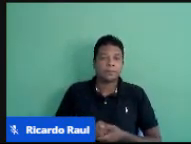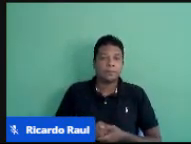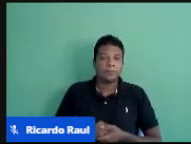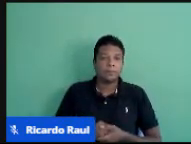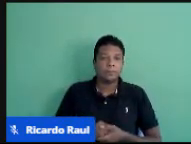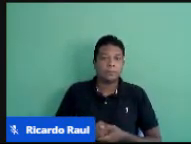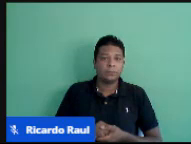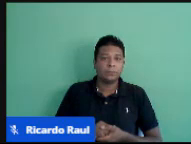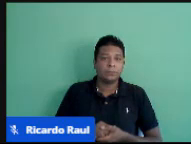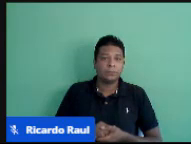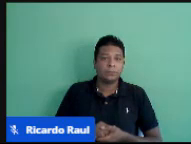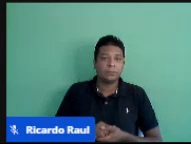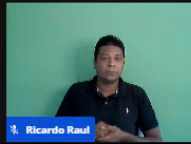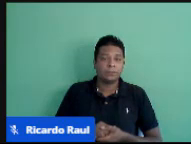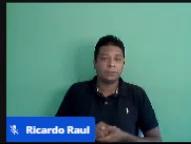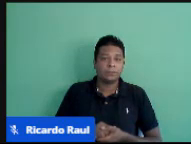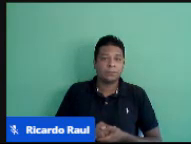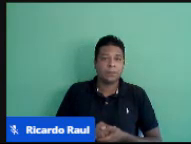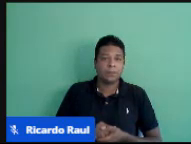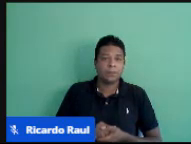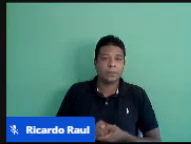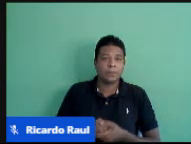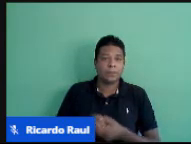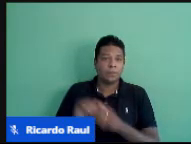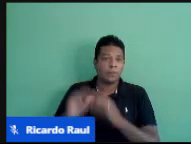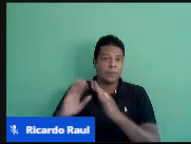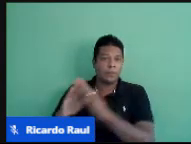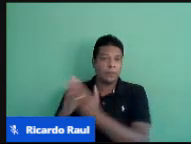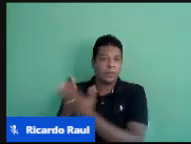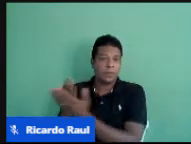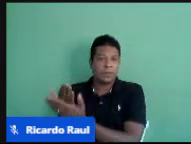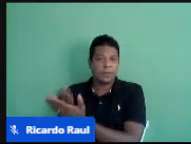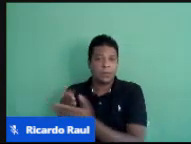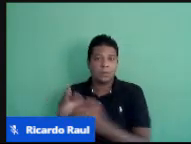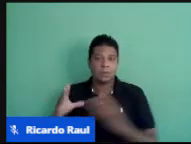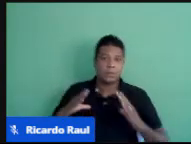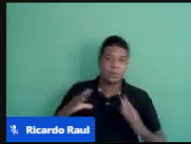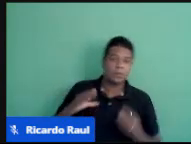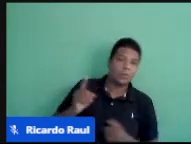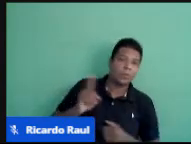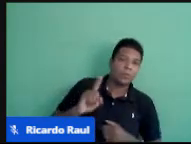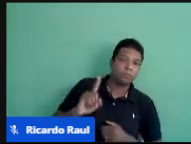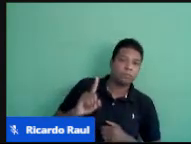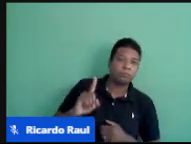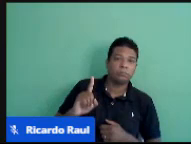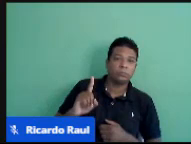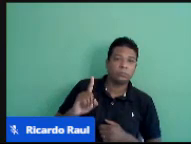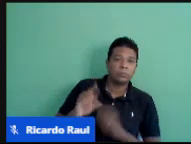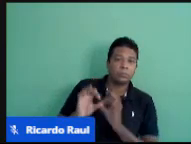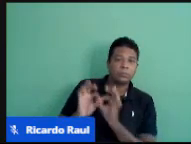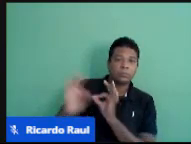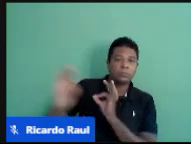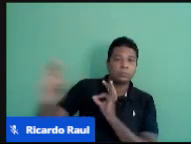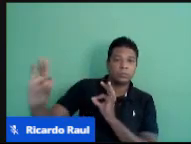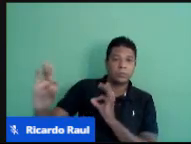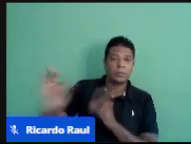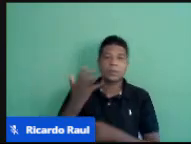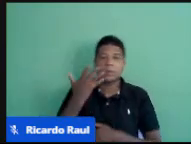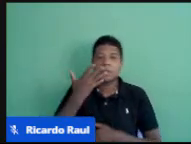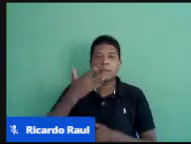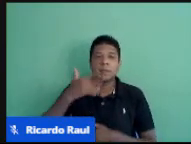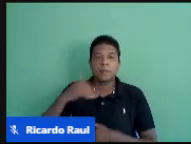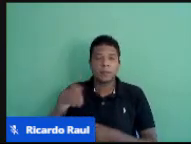Da mesma forma que a maioria das escolas, independente de ser centro ou não, acredito que tem muitas crianças que têm possibilidade de